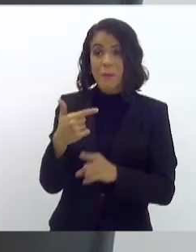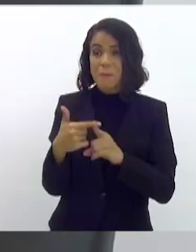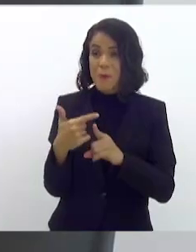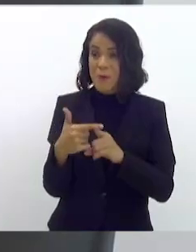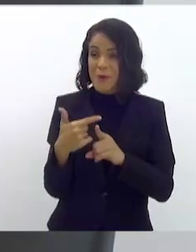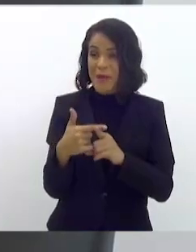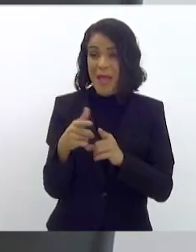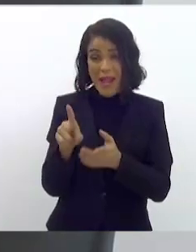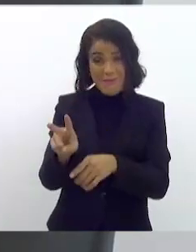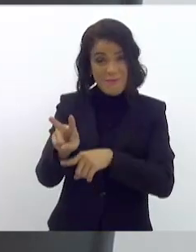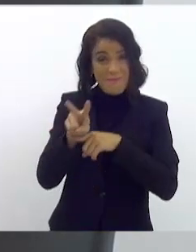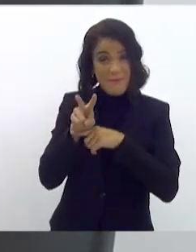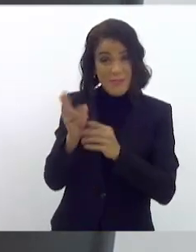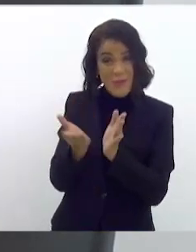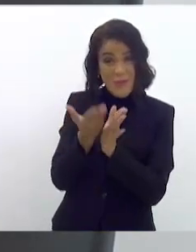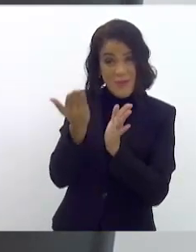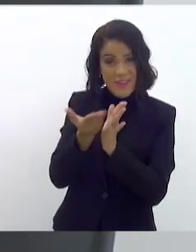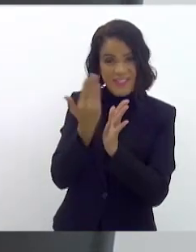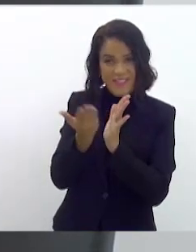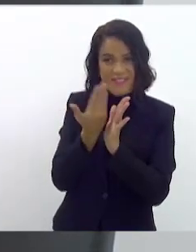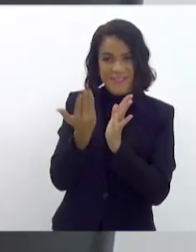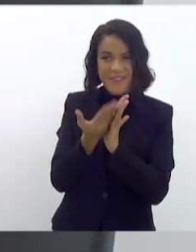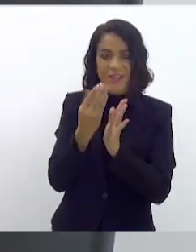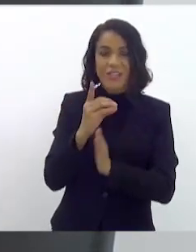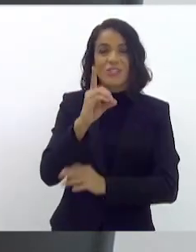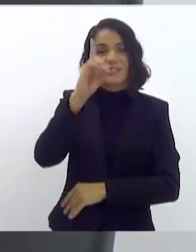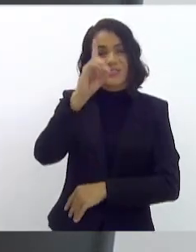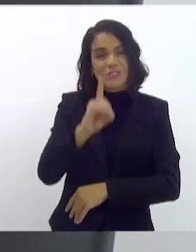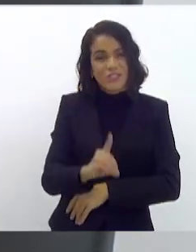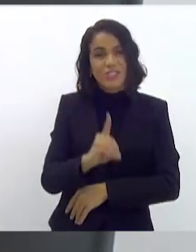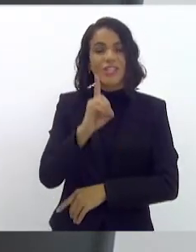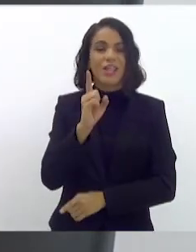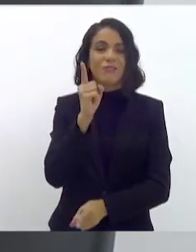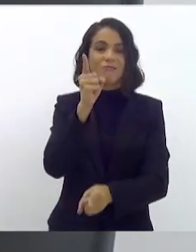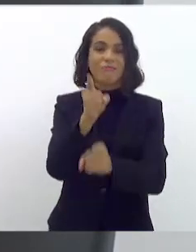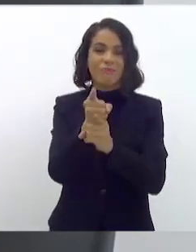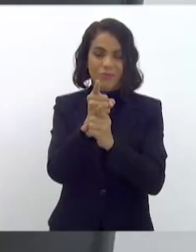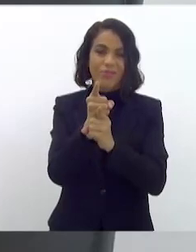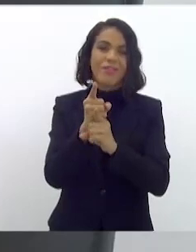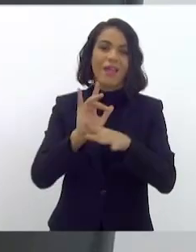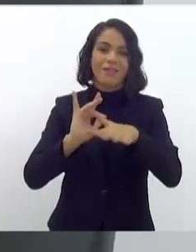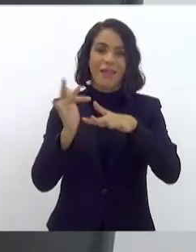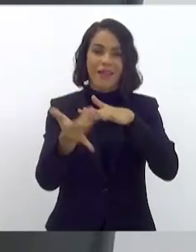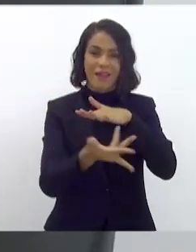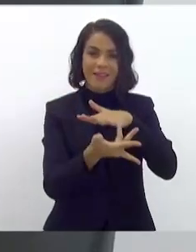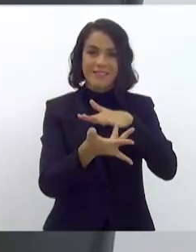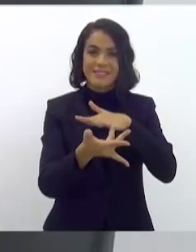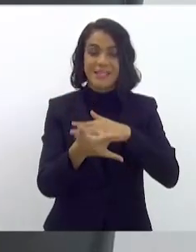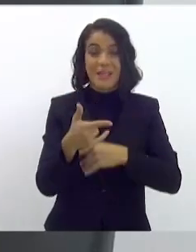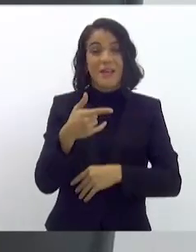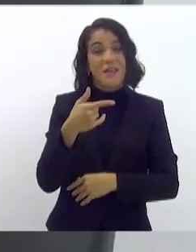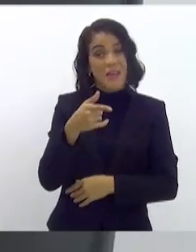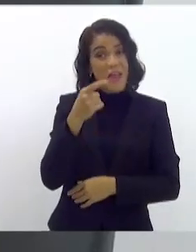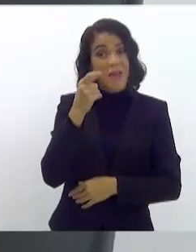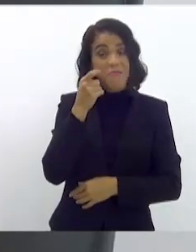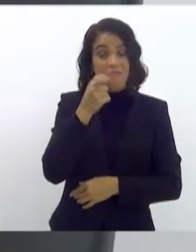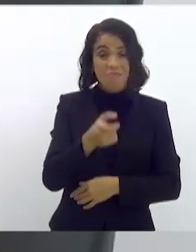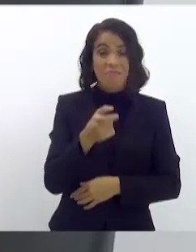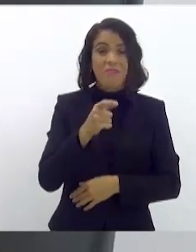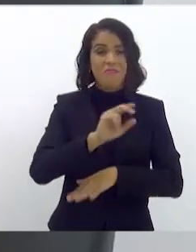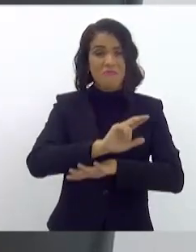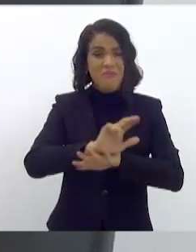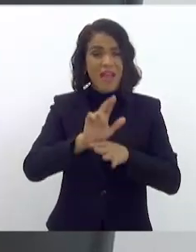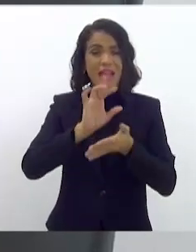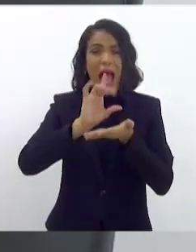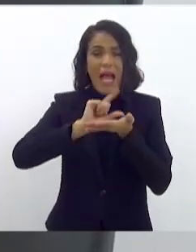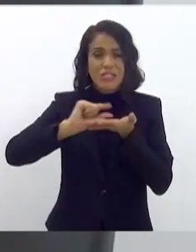até me emprestou um livro aqui que eu estou lendo, O Direito Achado na Rede, a concepção do marco civil na internet. São vários artigos de